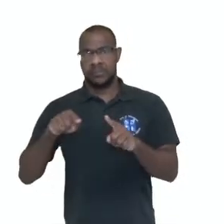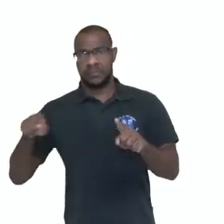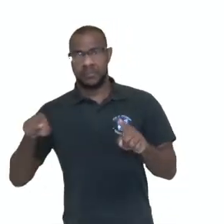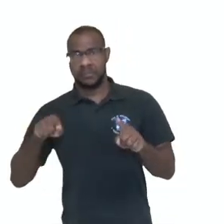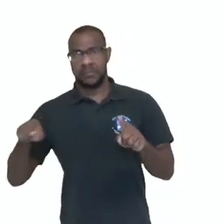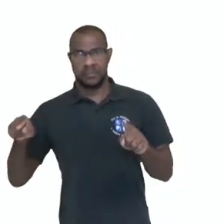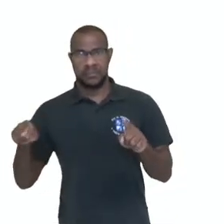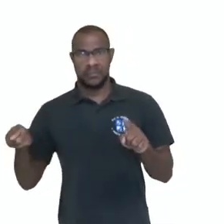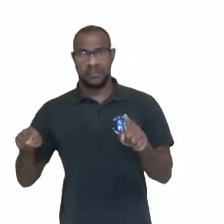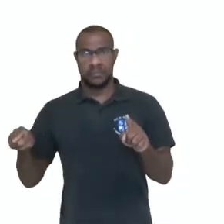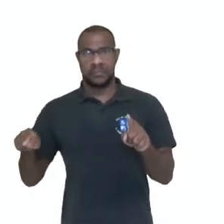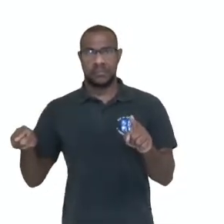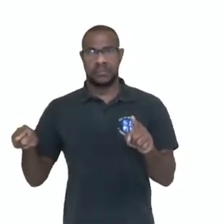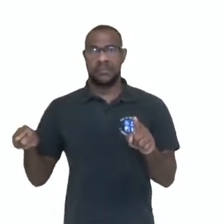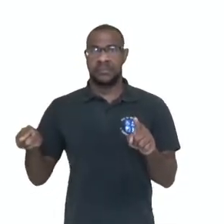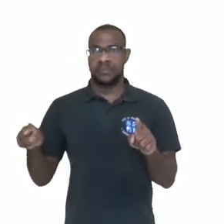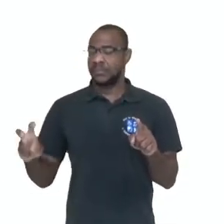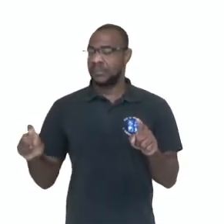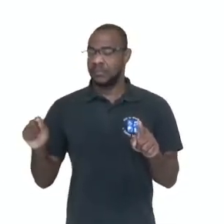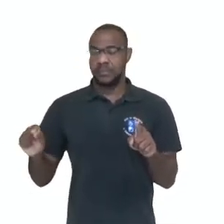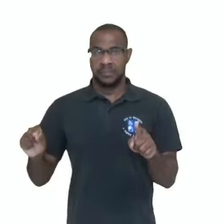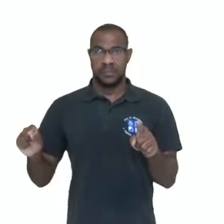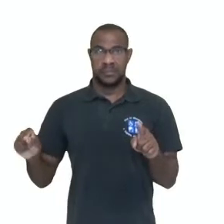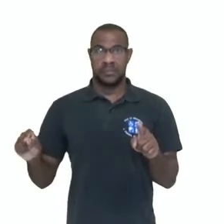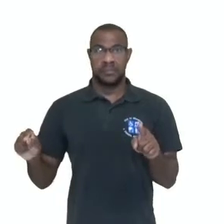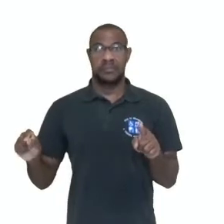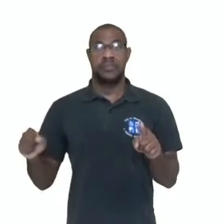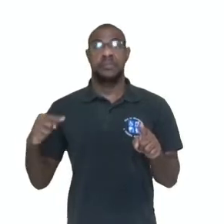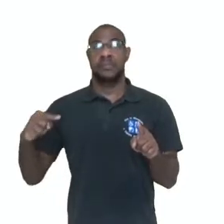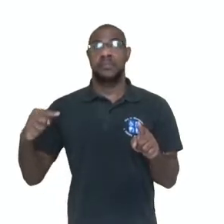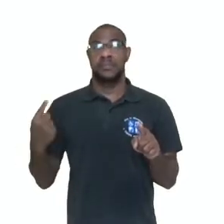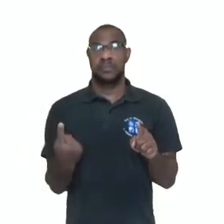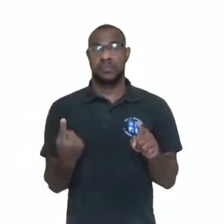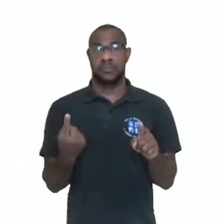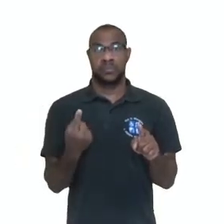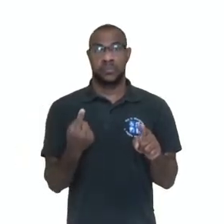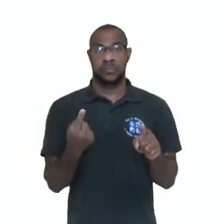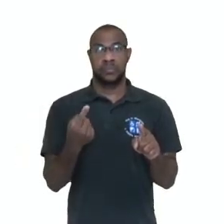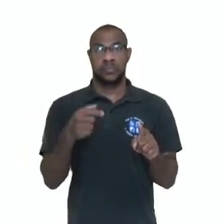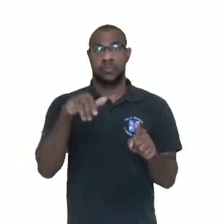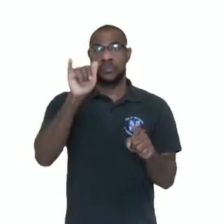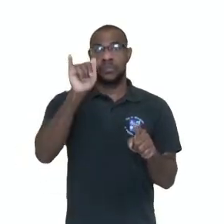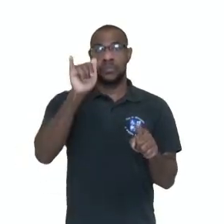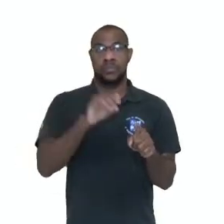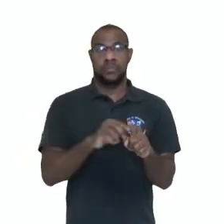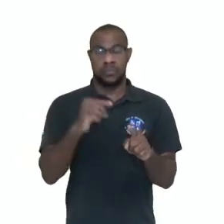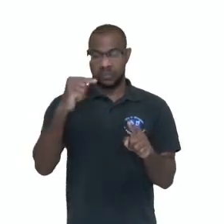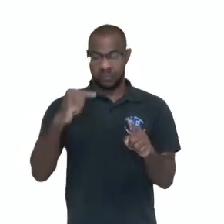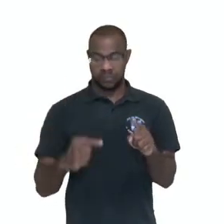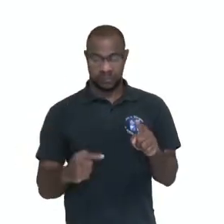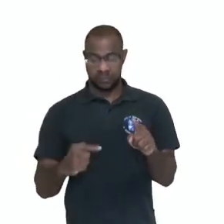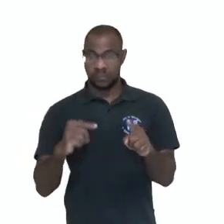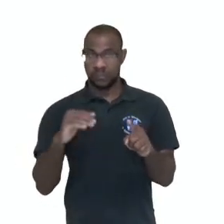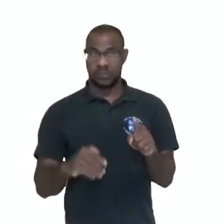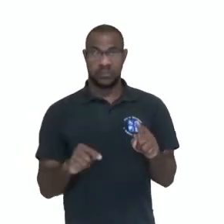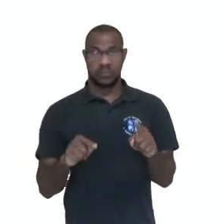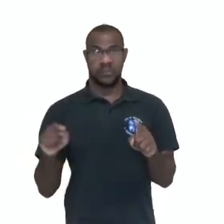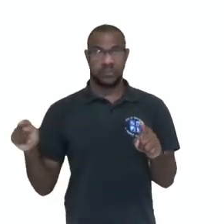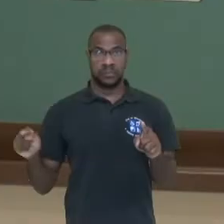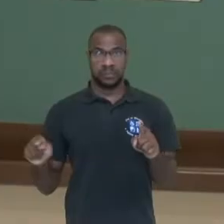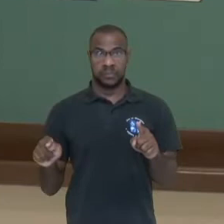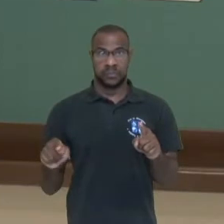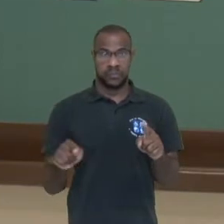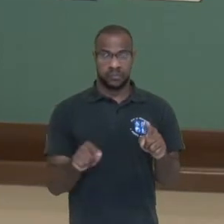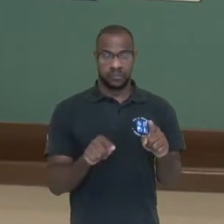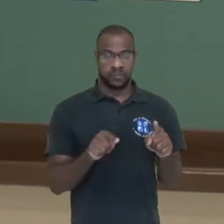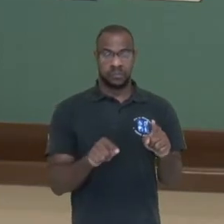deslocado aqui agora, né? É no 5. Menos 1 para y. Então, o negativo y está para baixo, ó. Menos 1.